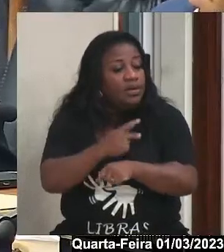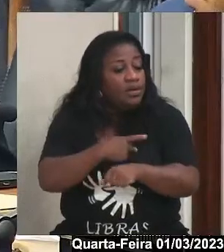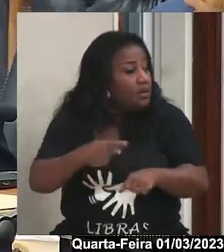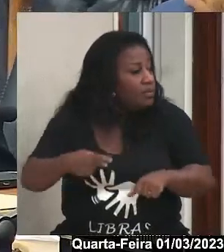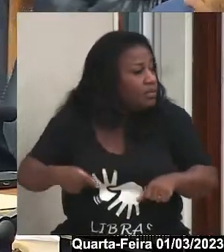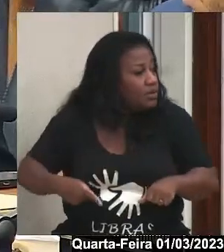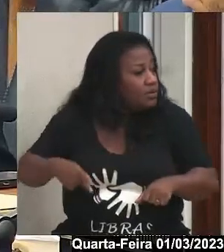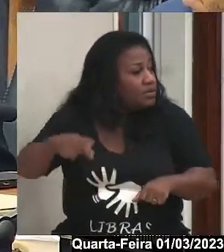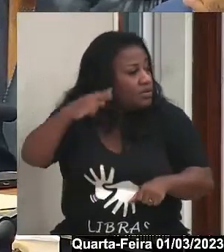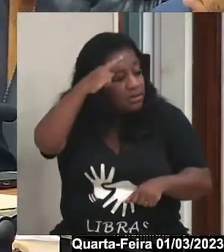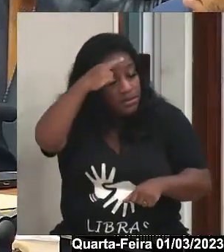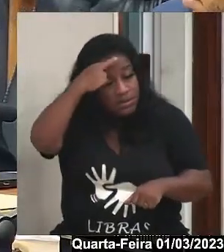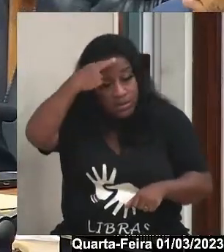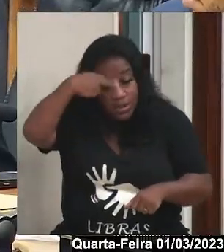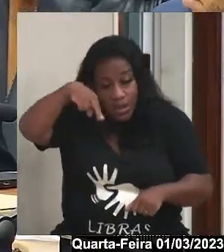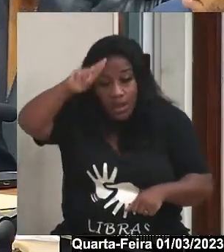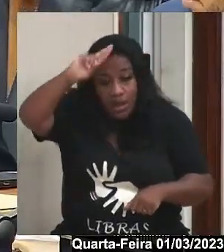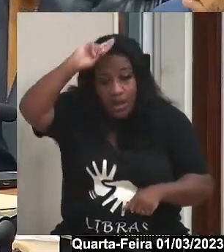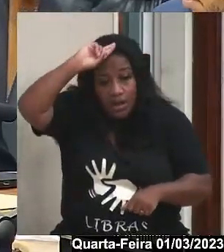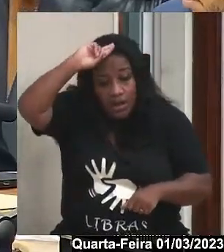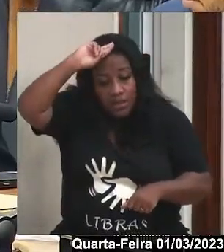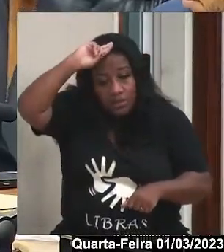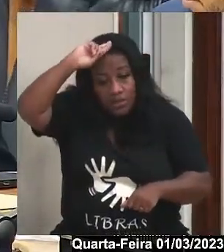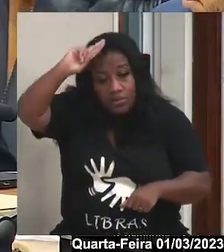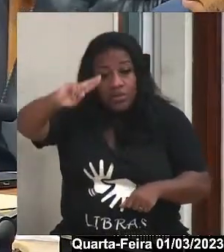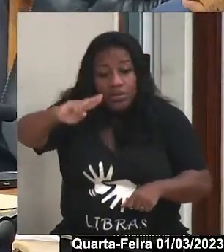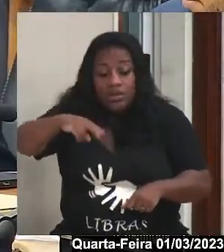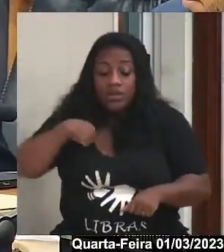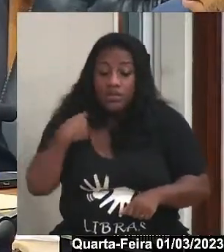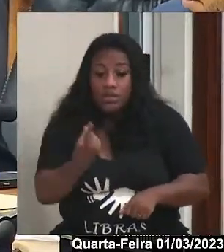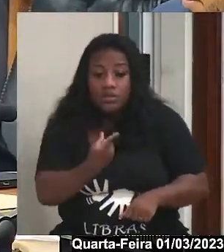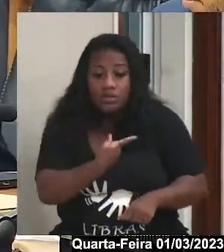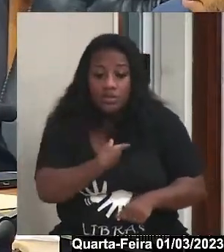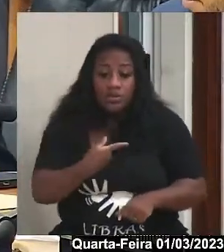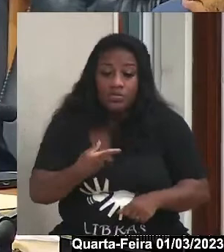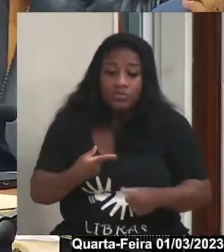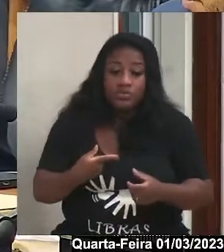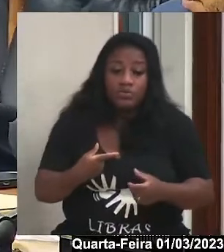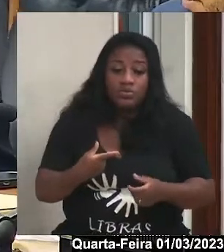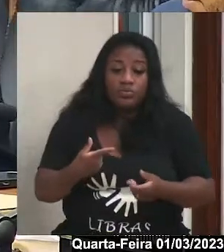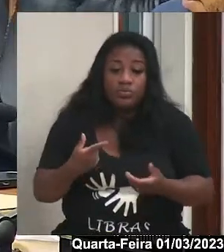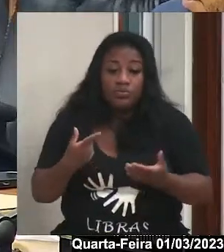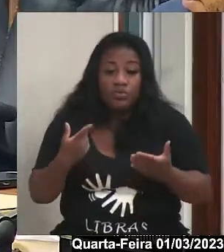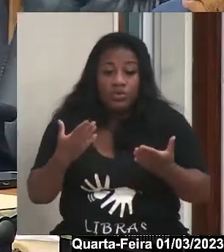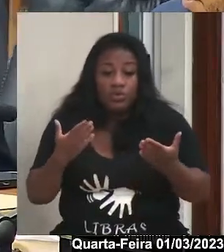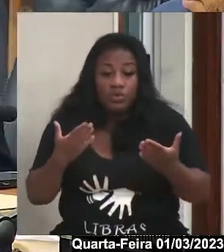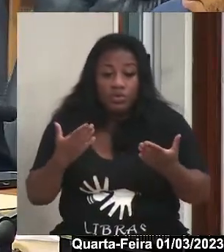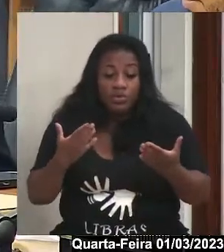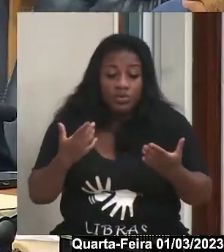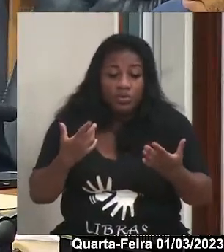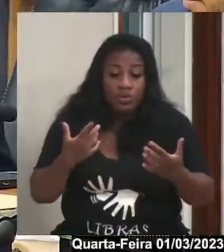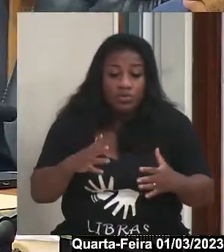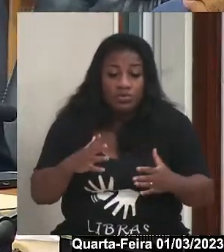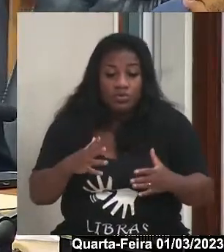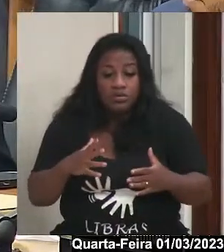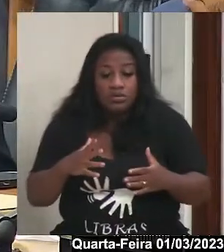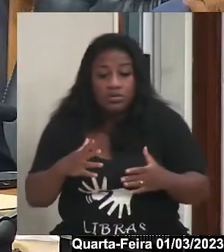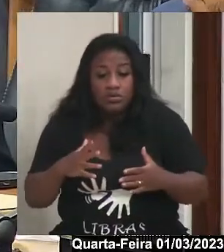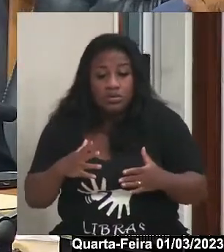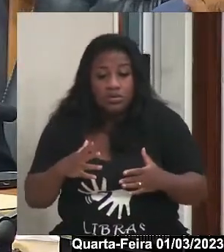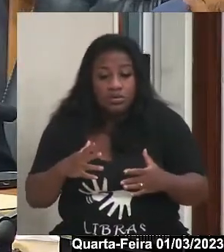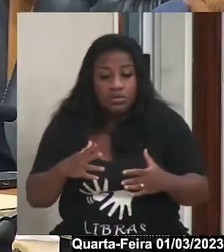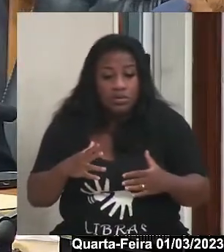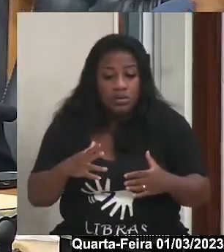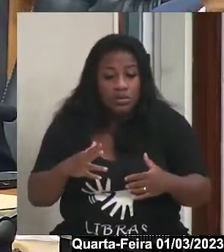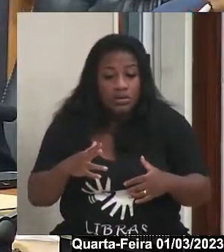Renato, né, que a gente consiga, né, enviar algum documento para ter uma resposta da empresa,